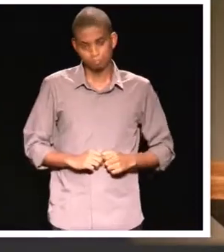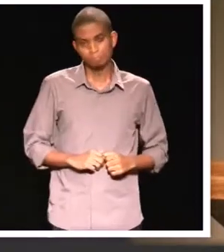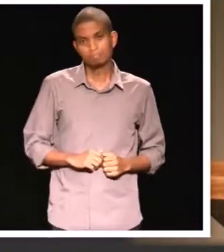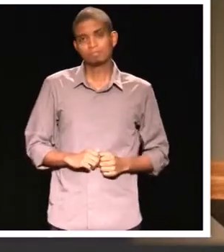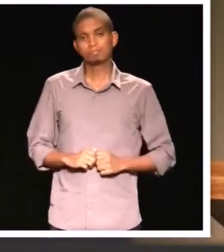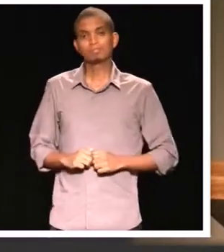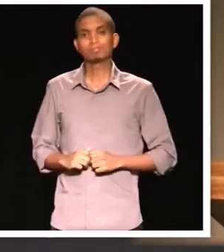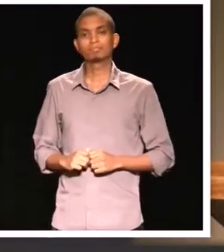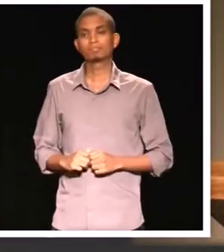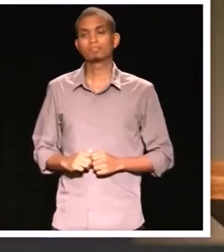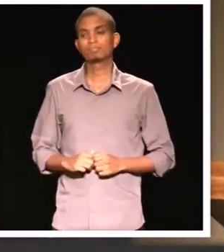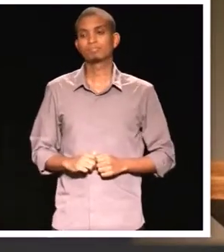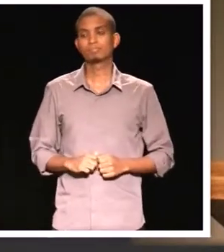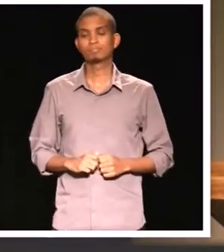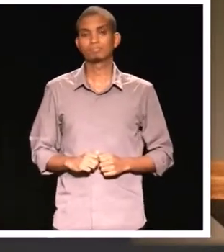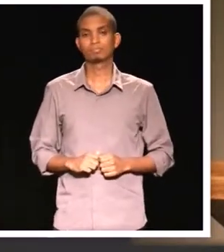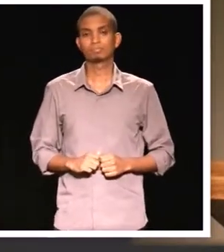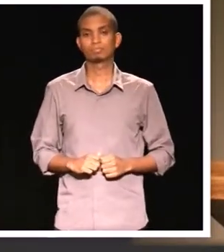Pode parecer